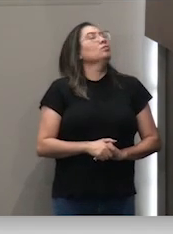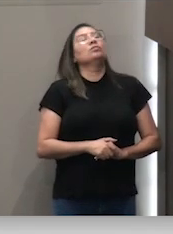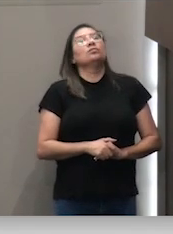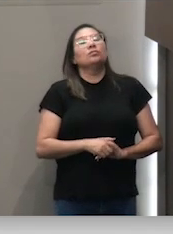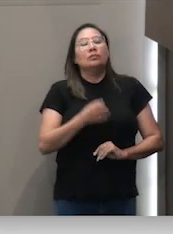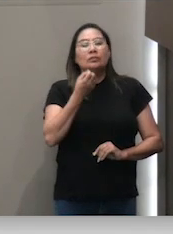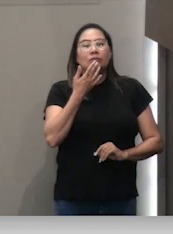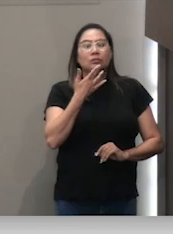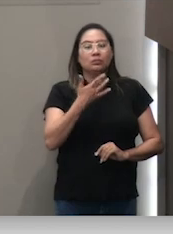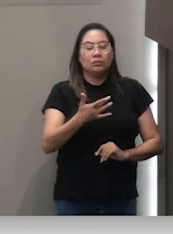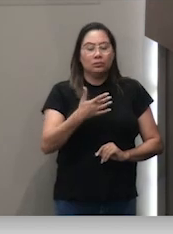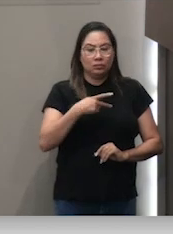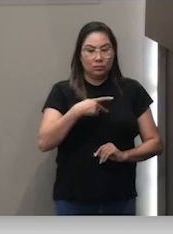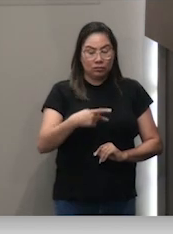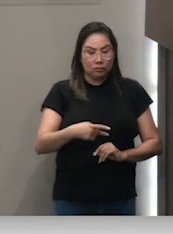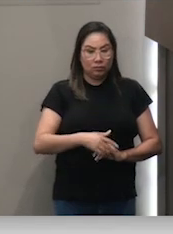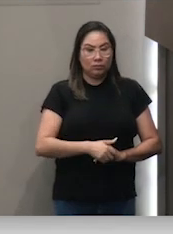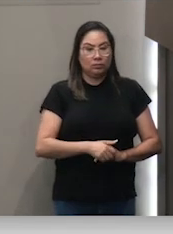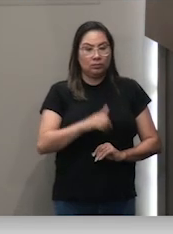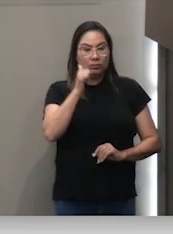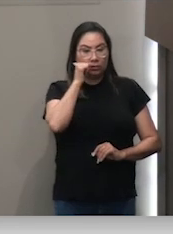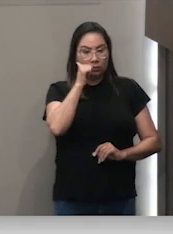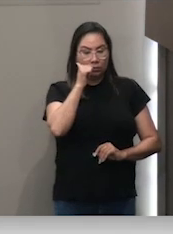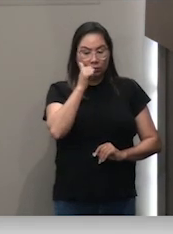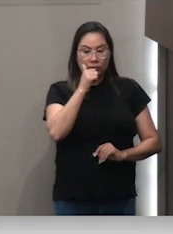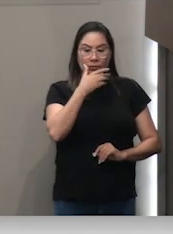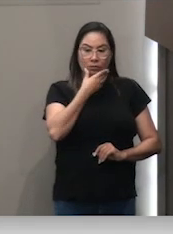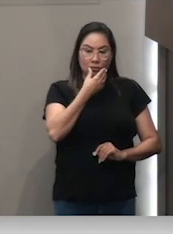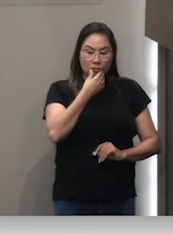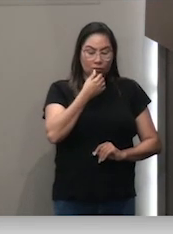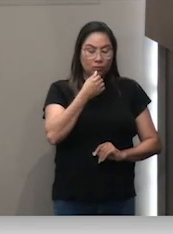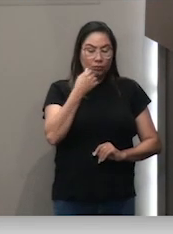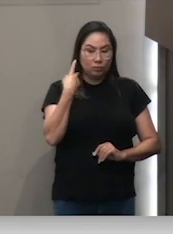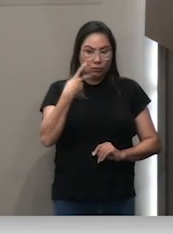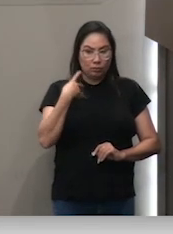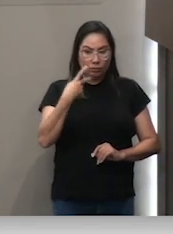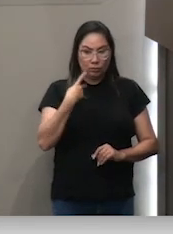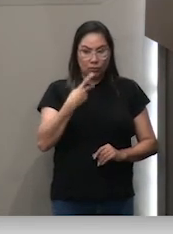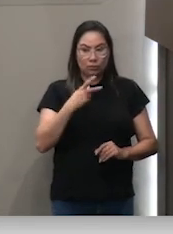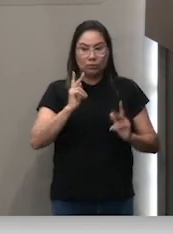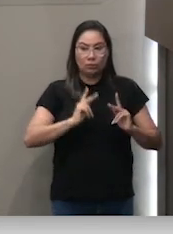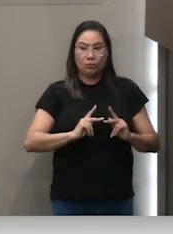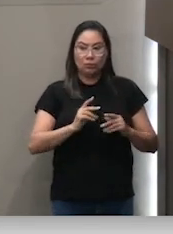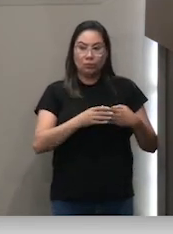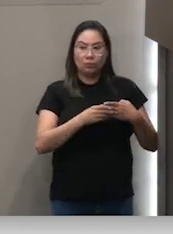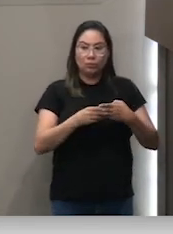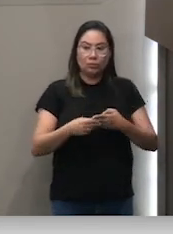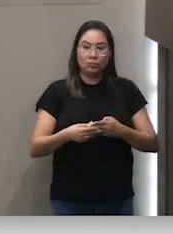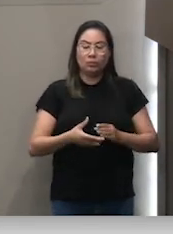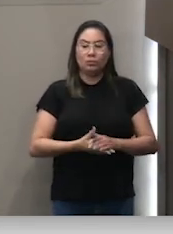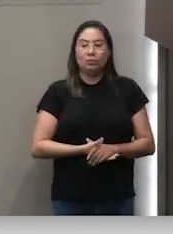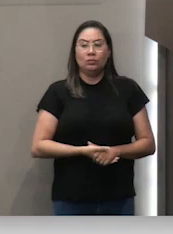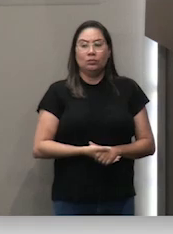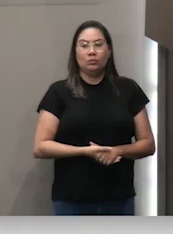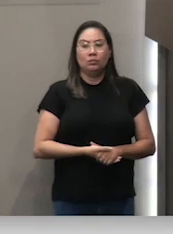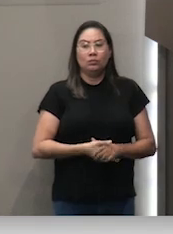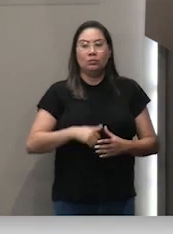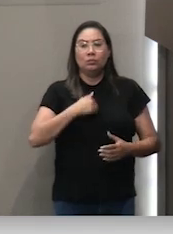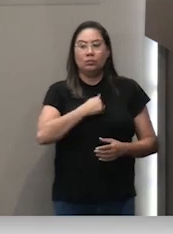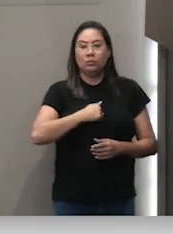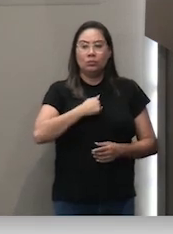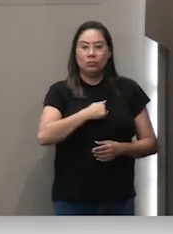Boa tarde, presidente, senhores vereadores, senhoras vereadoras, o público que nos acompanha. Saudar de